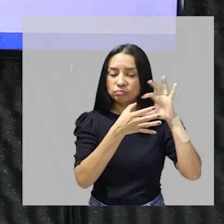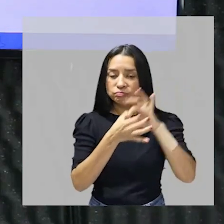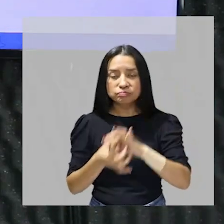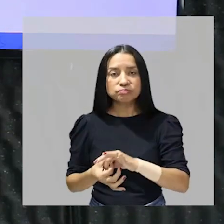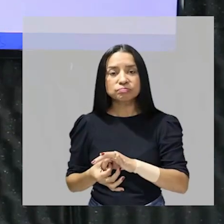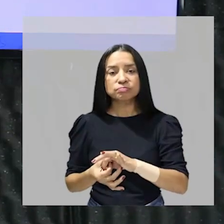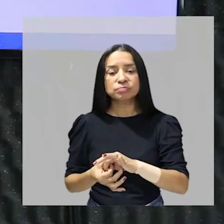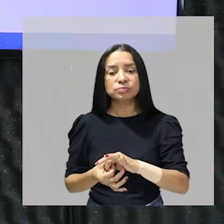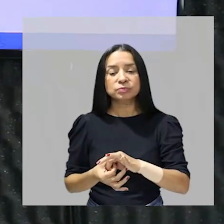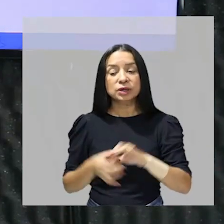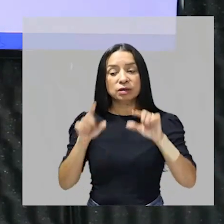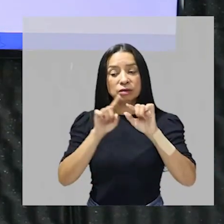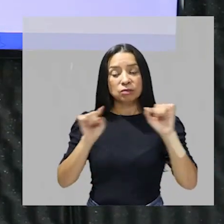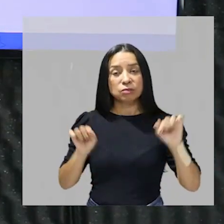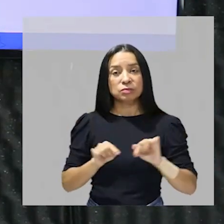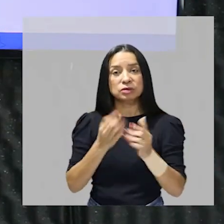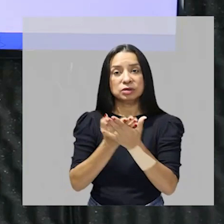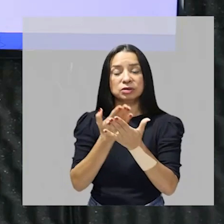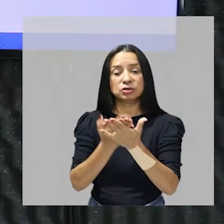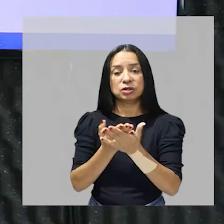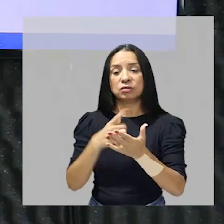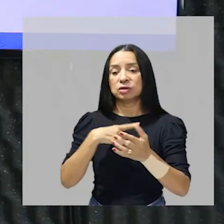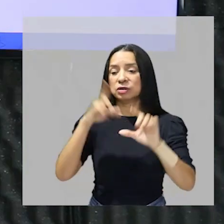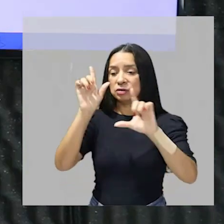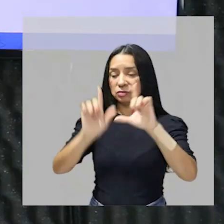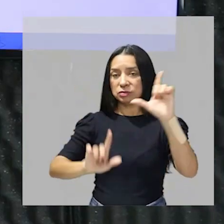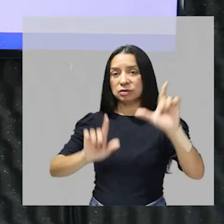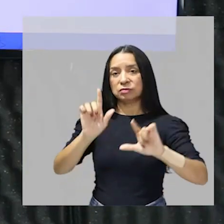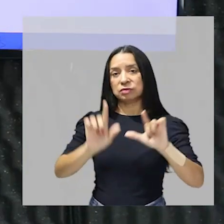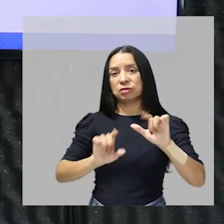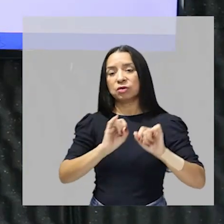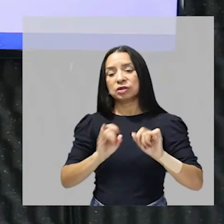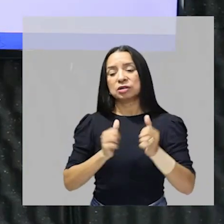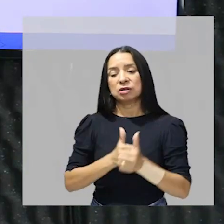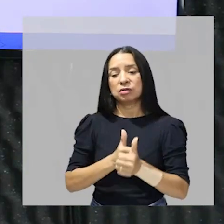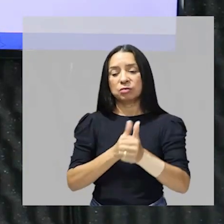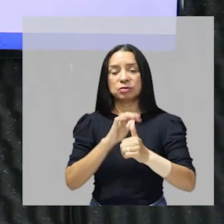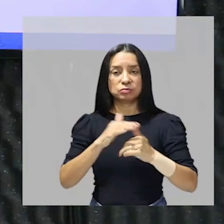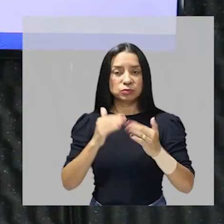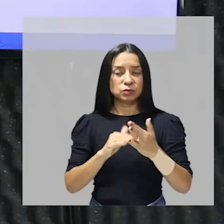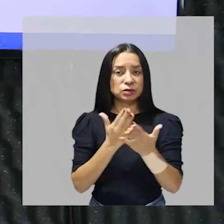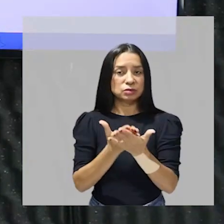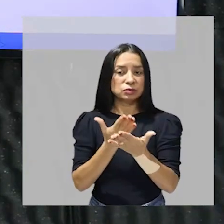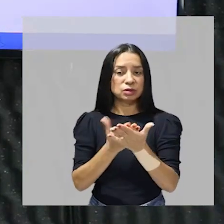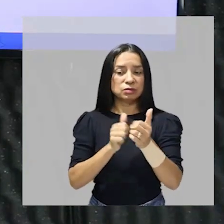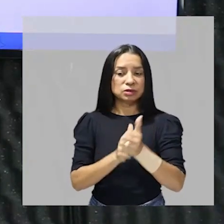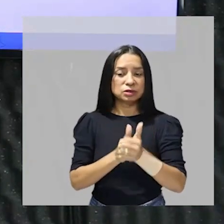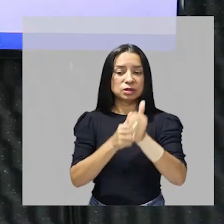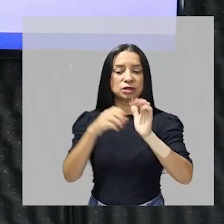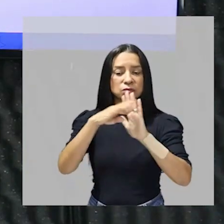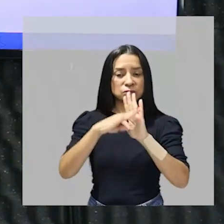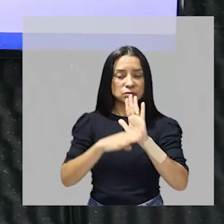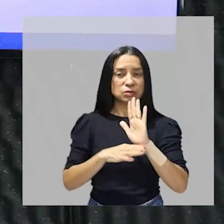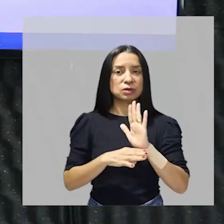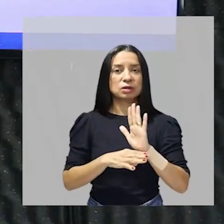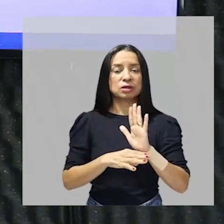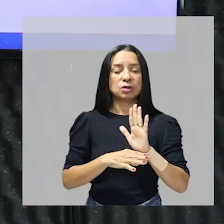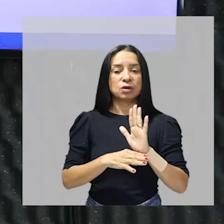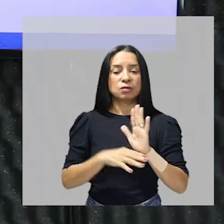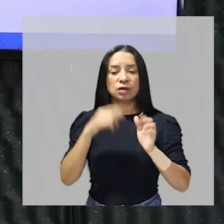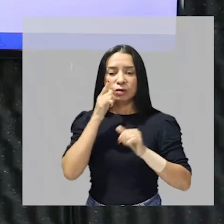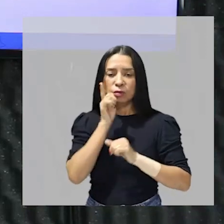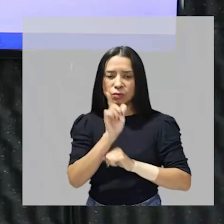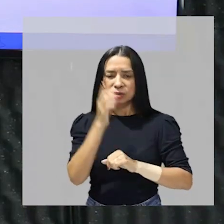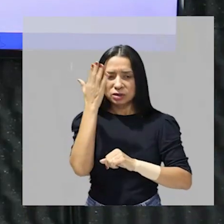passando na sua televisão. Então, se você acompanhar todas as aulas, seguir o nosso roteiro, você vai conseguir fechar o